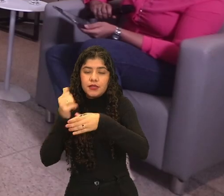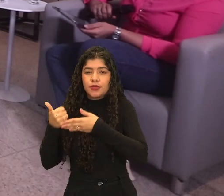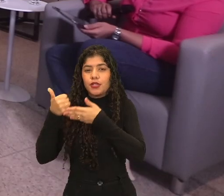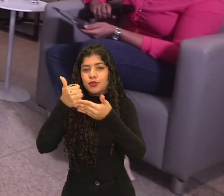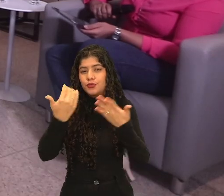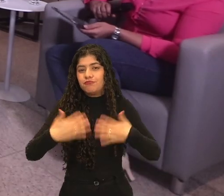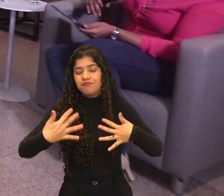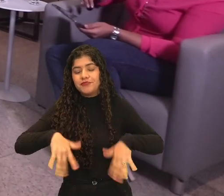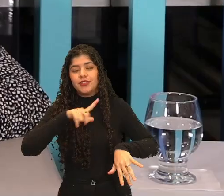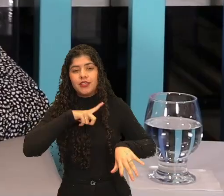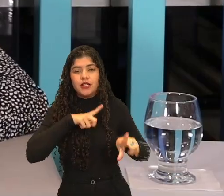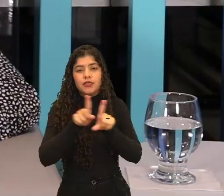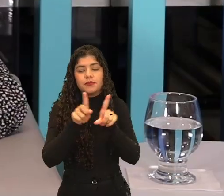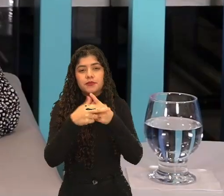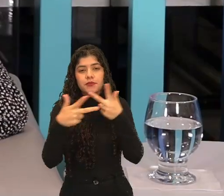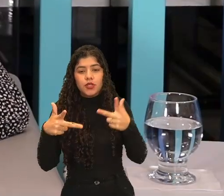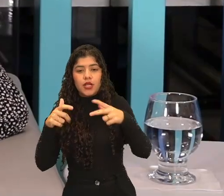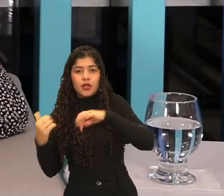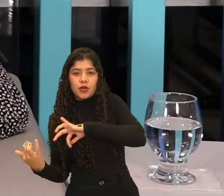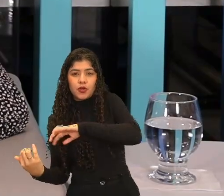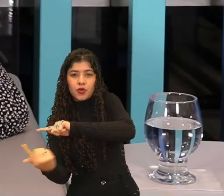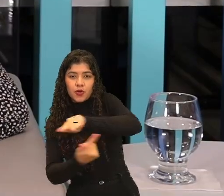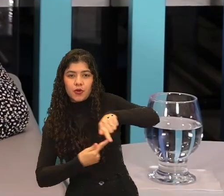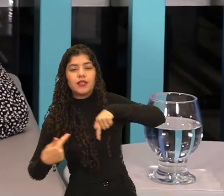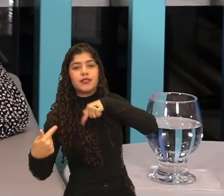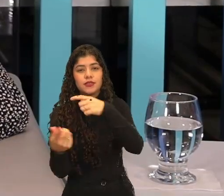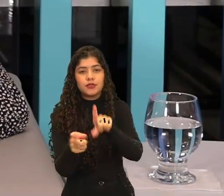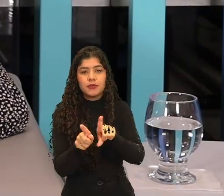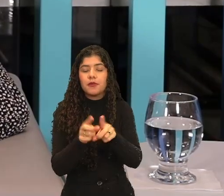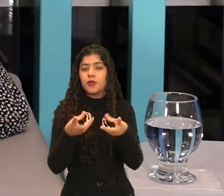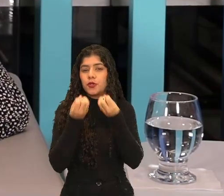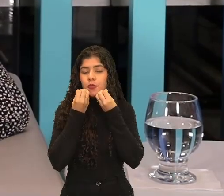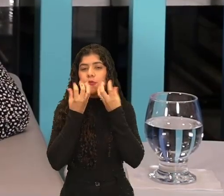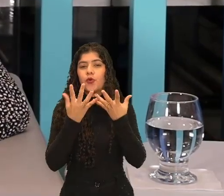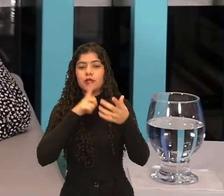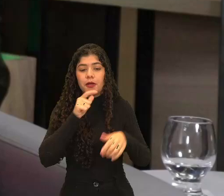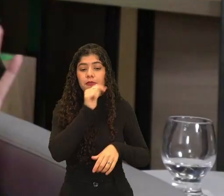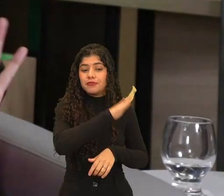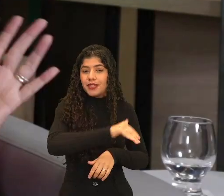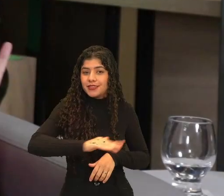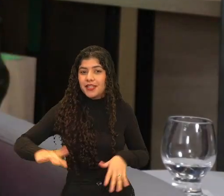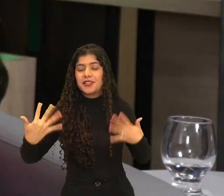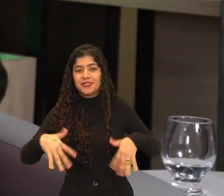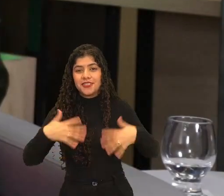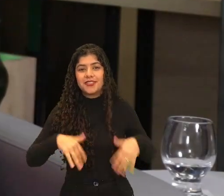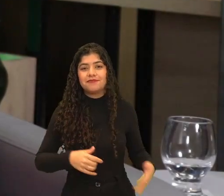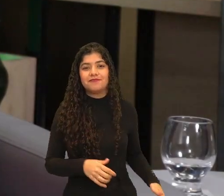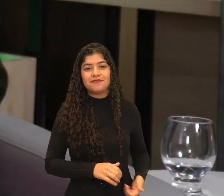Sim. a gente tem, né? A globalização, nesse ponto, é muito vantajosa para as crianças.